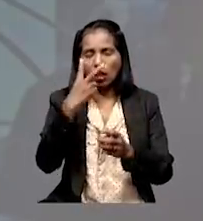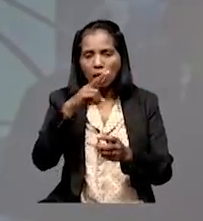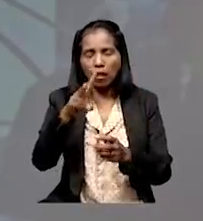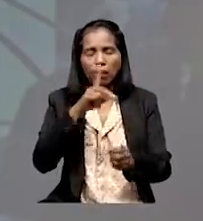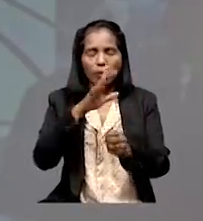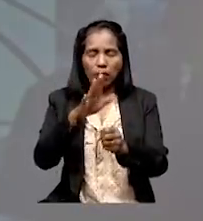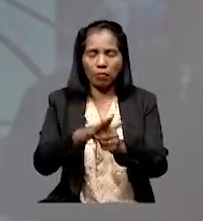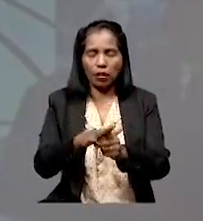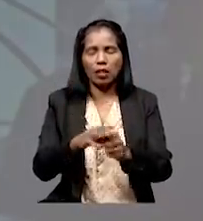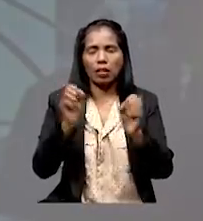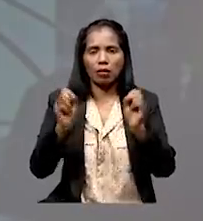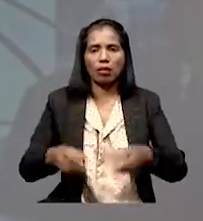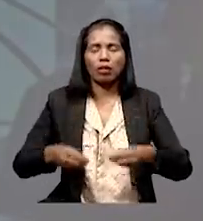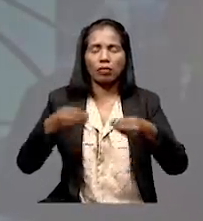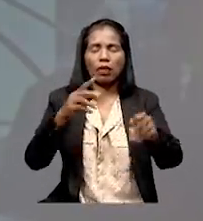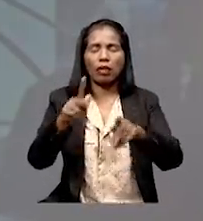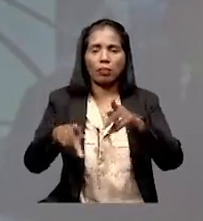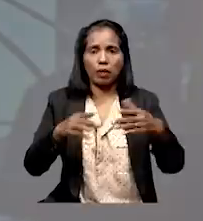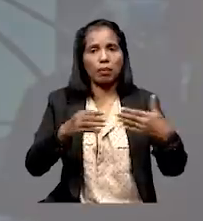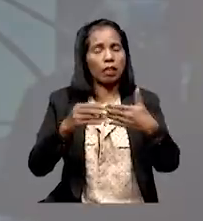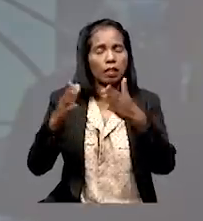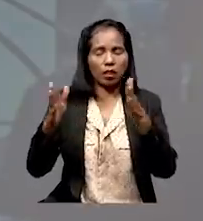desta natureza advém de uma figura ímpar